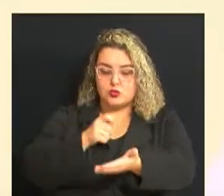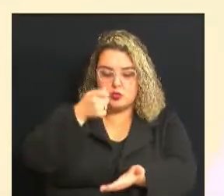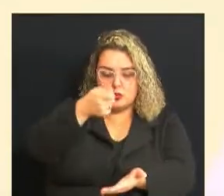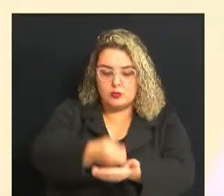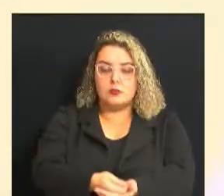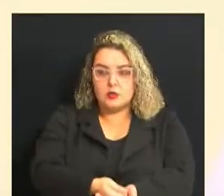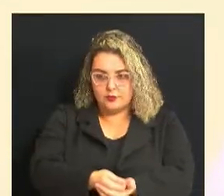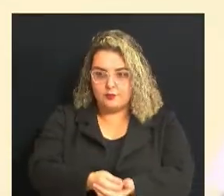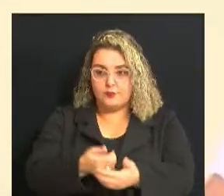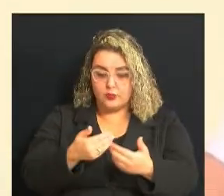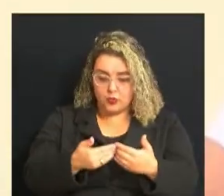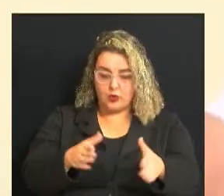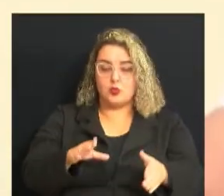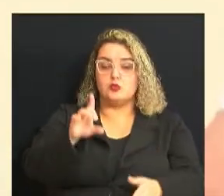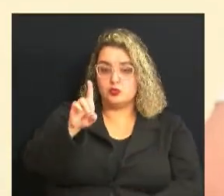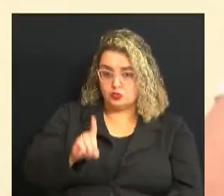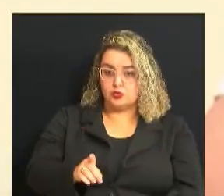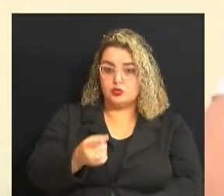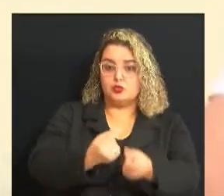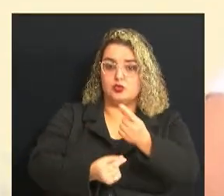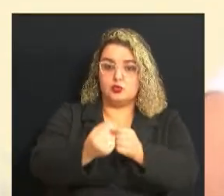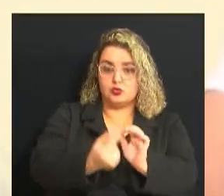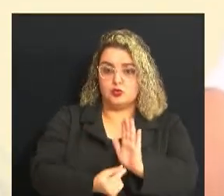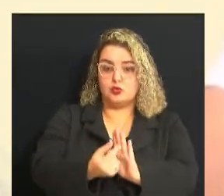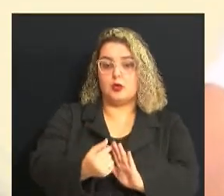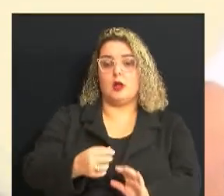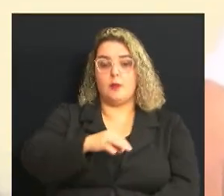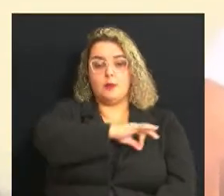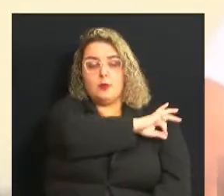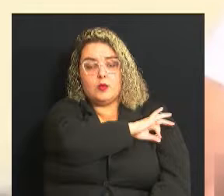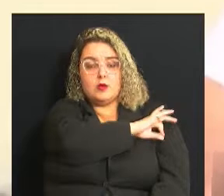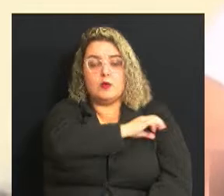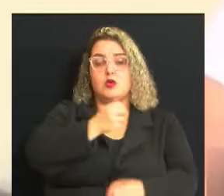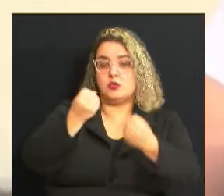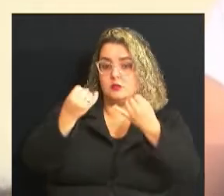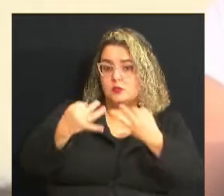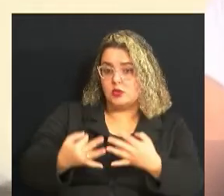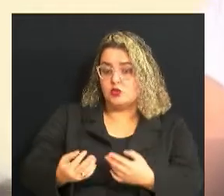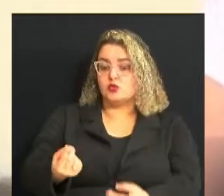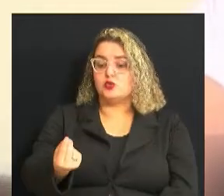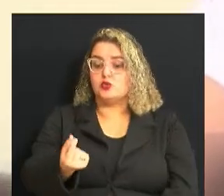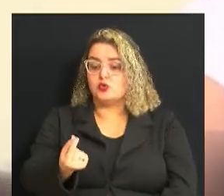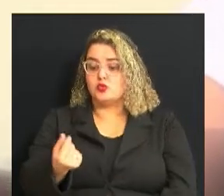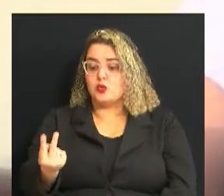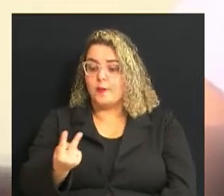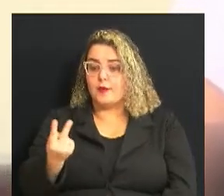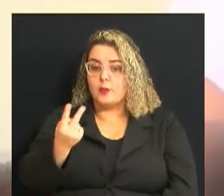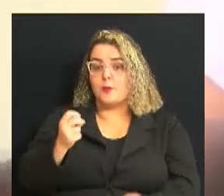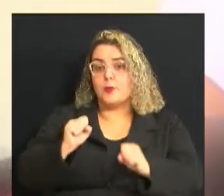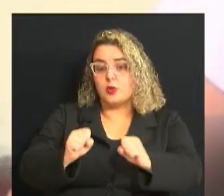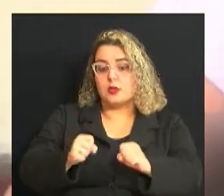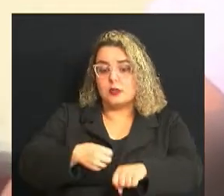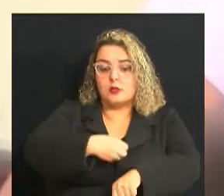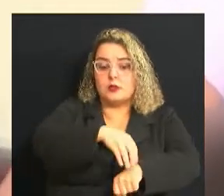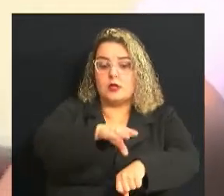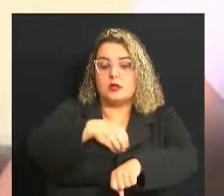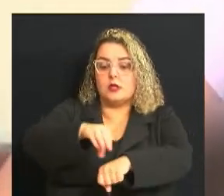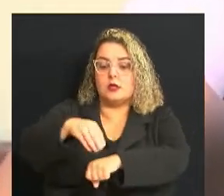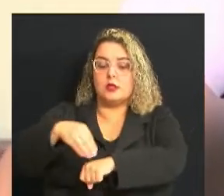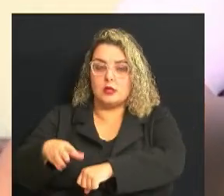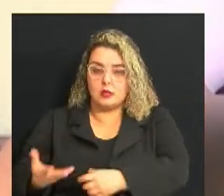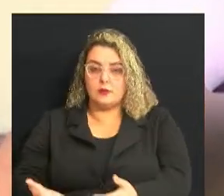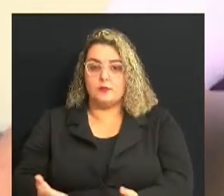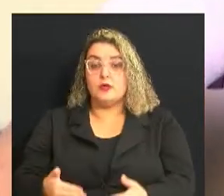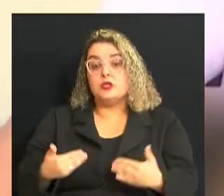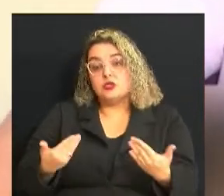na abertura, o diretor de orçamento da Prefeitura esclareceu sobre os valores que poderão ser destinados a elas, já